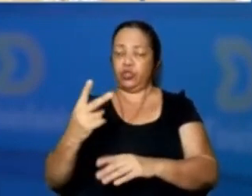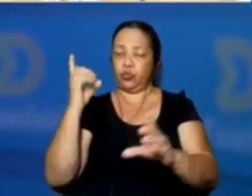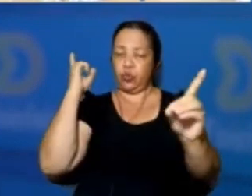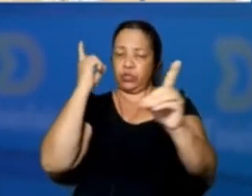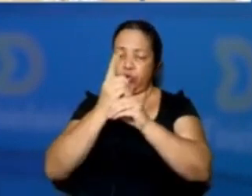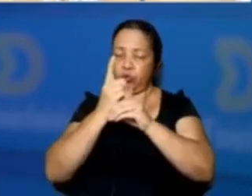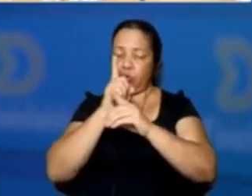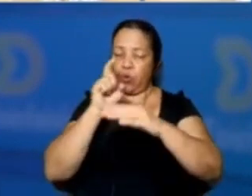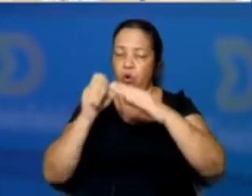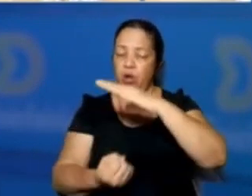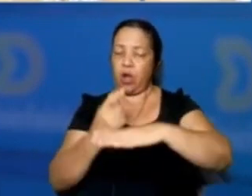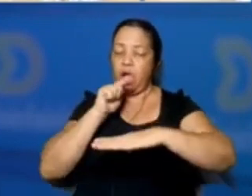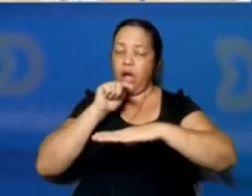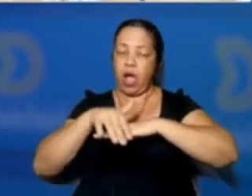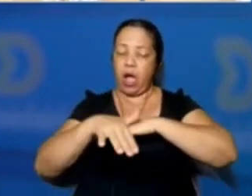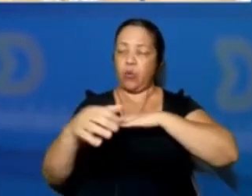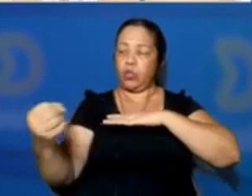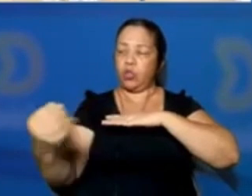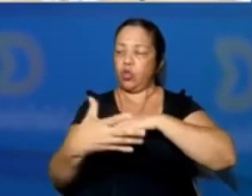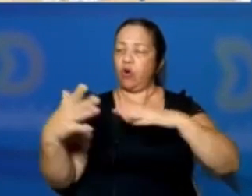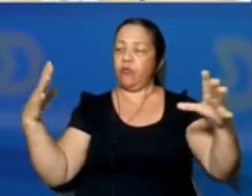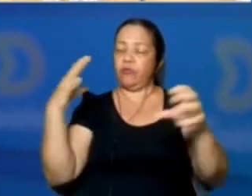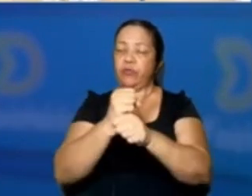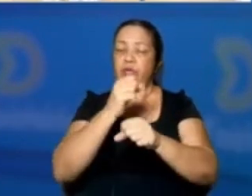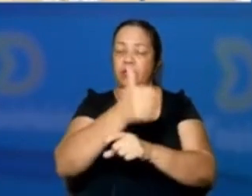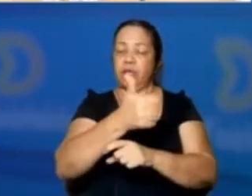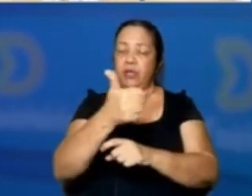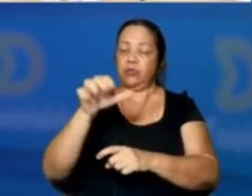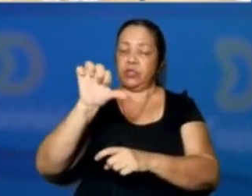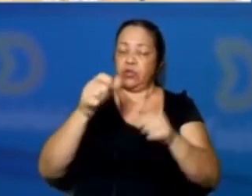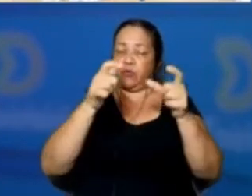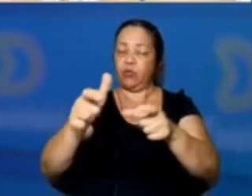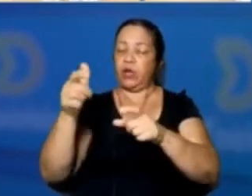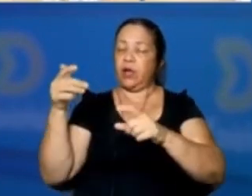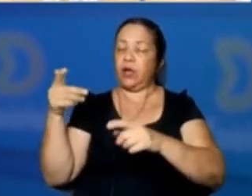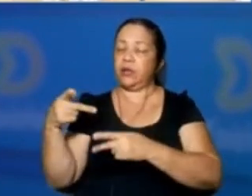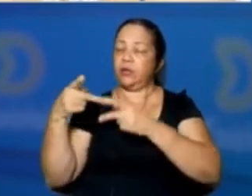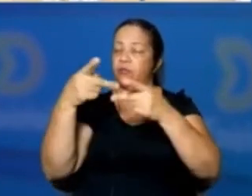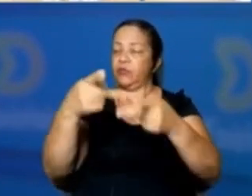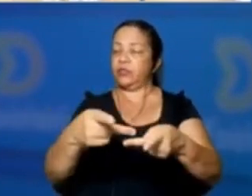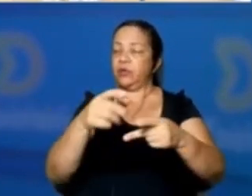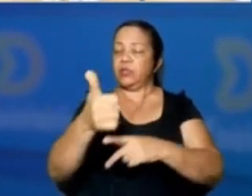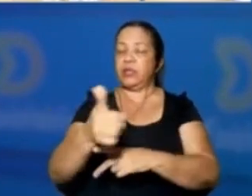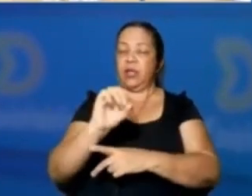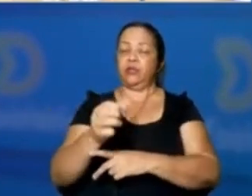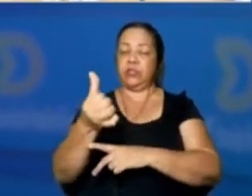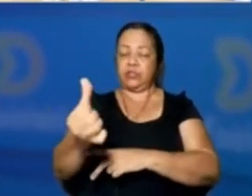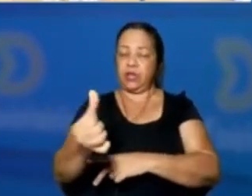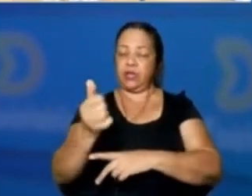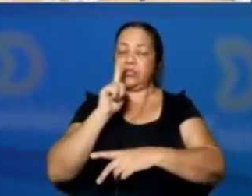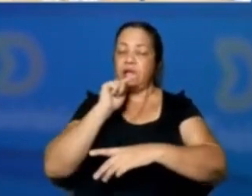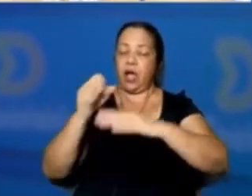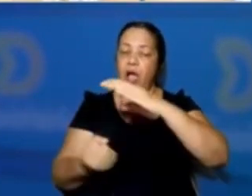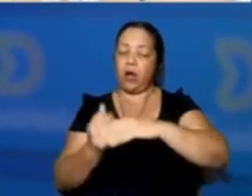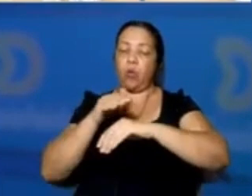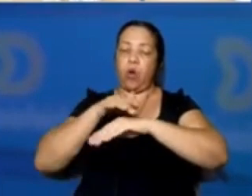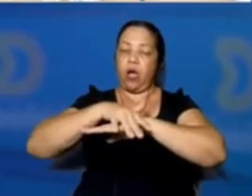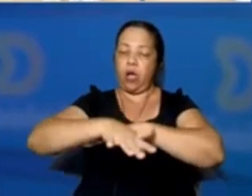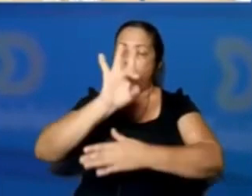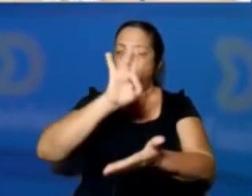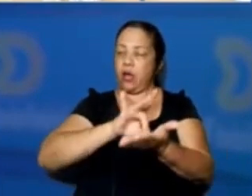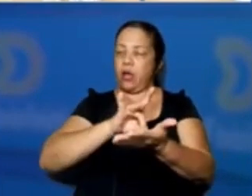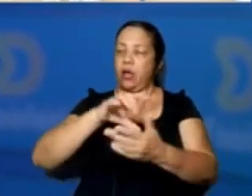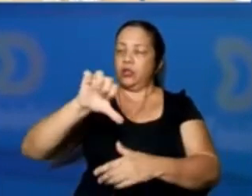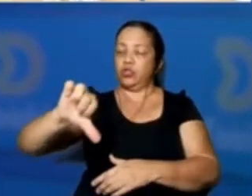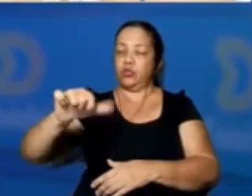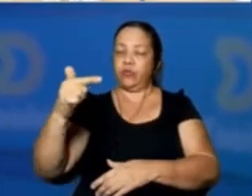novas. No total, foram 119 pontos visitados e 106 nascentes confirmadas, ampliando de